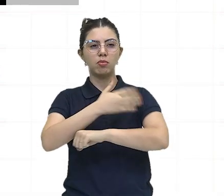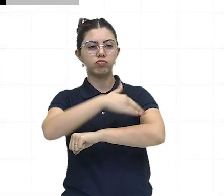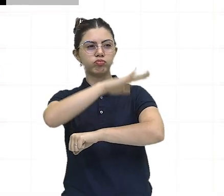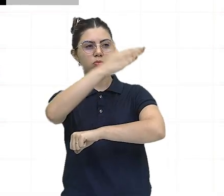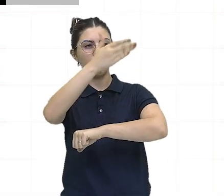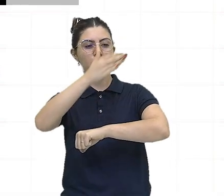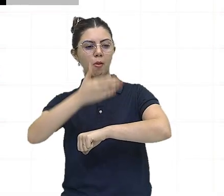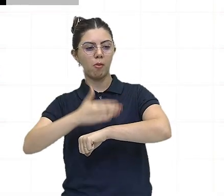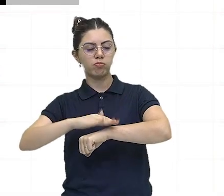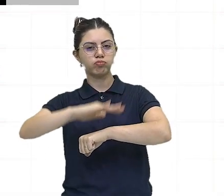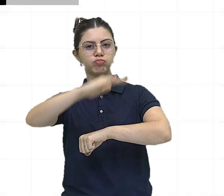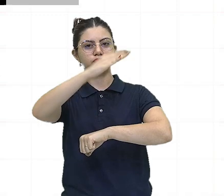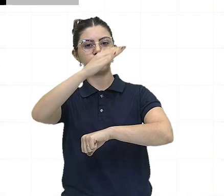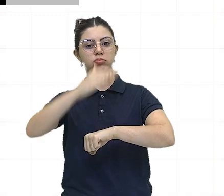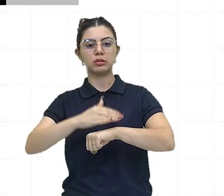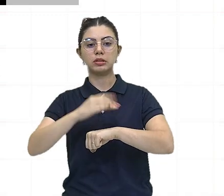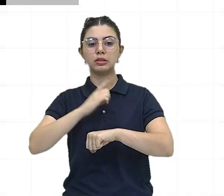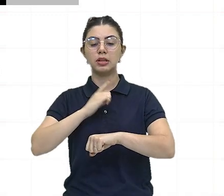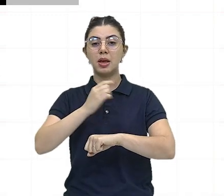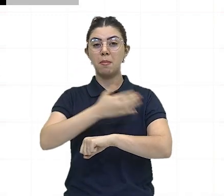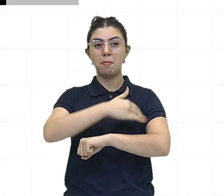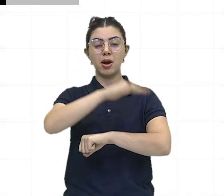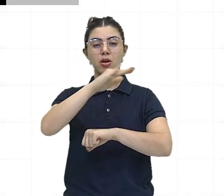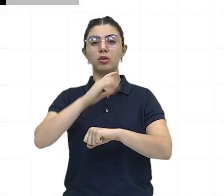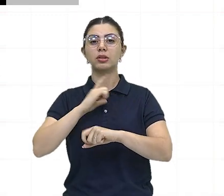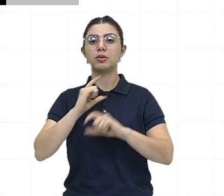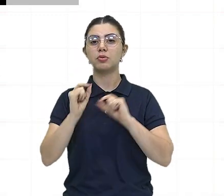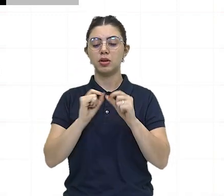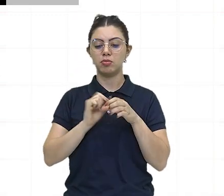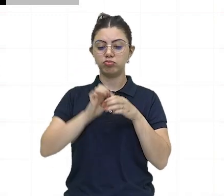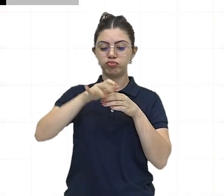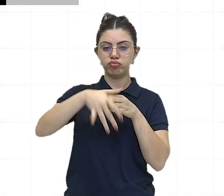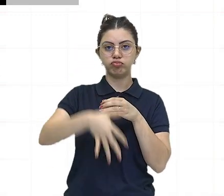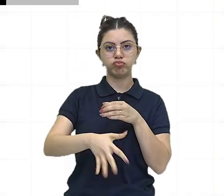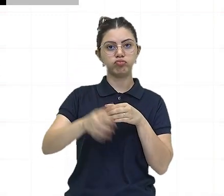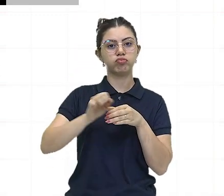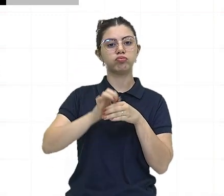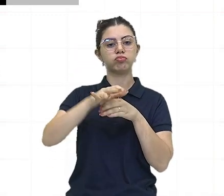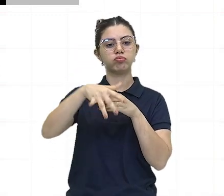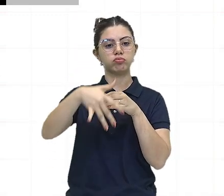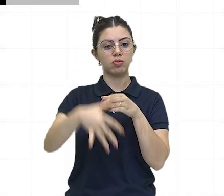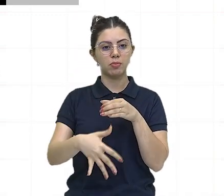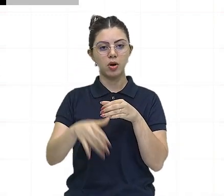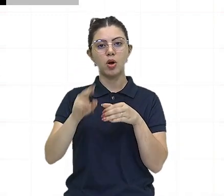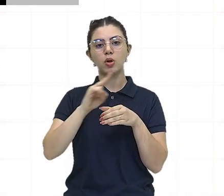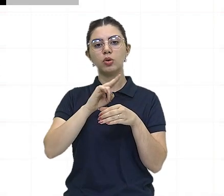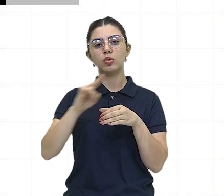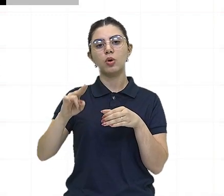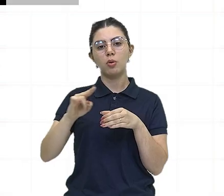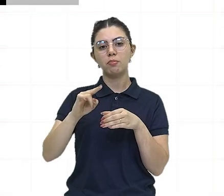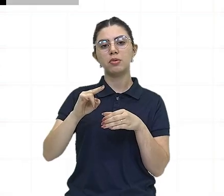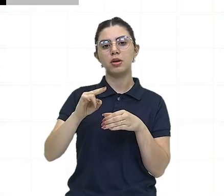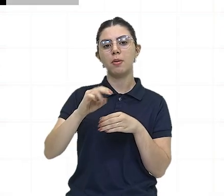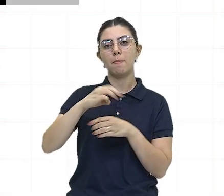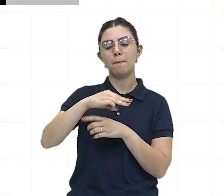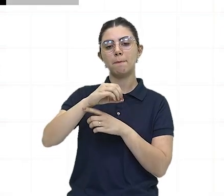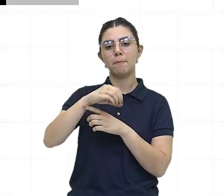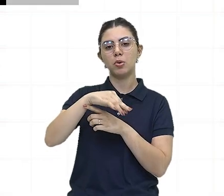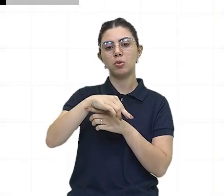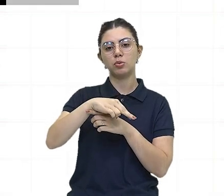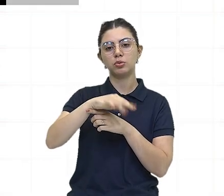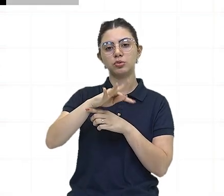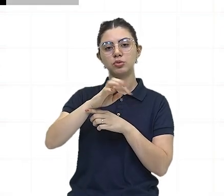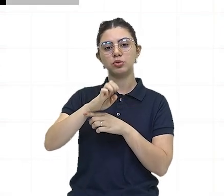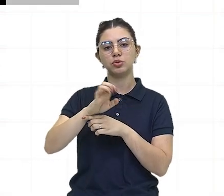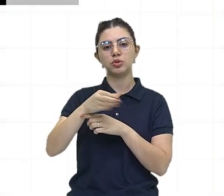vales e a maior montanha vulcânica do sistema solar, o Monte Olimpo. Possui evidências de